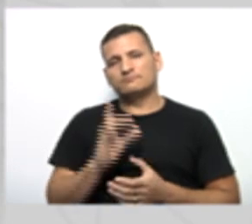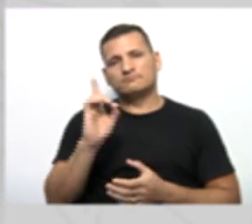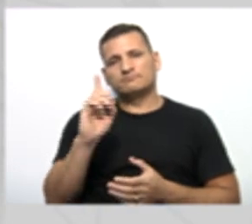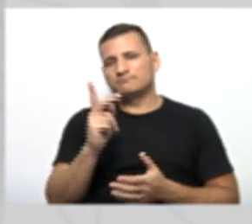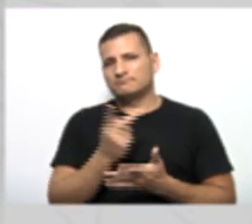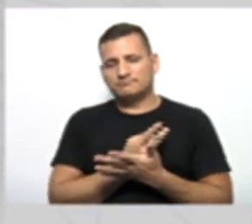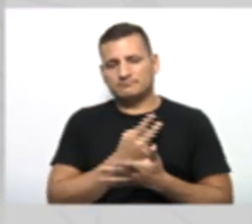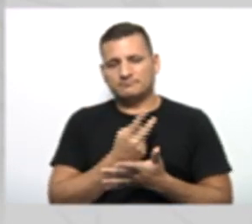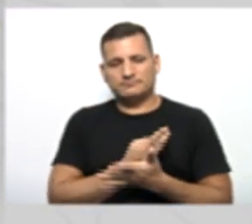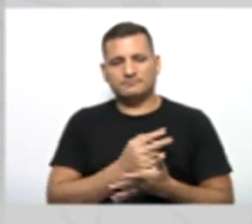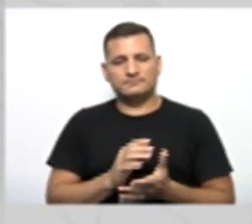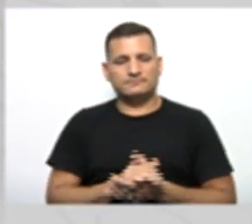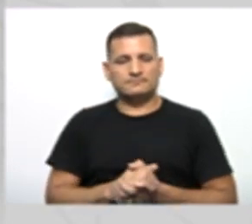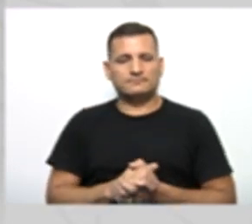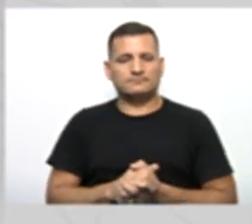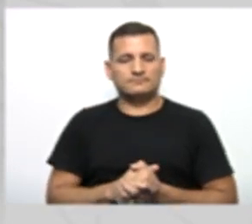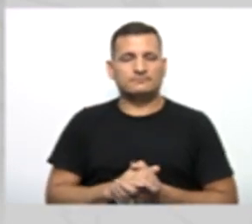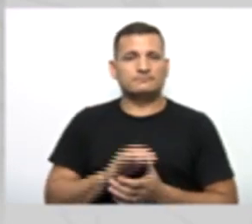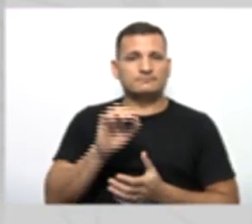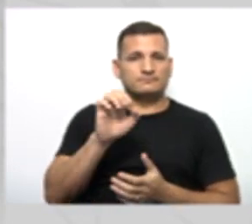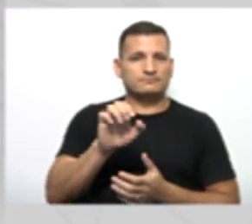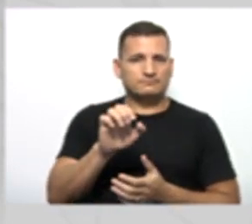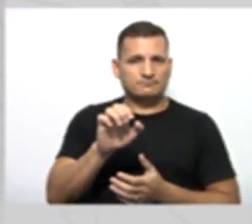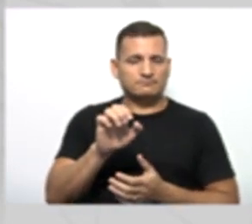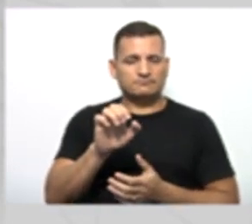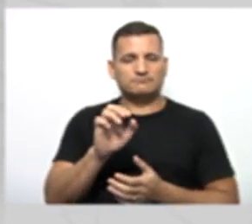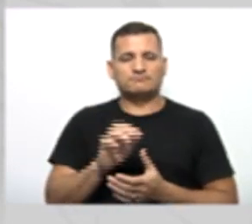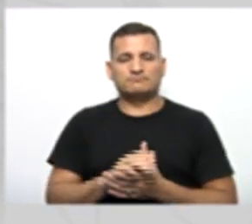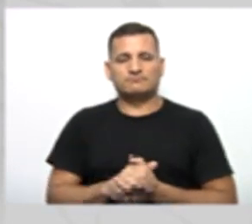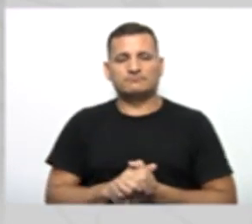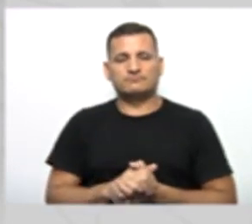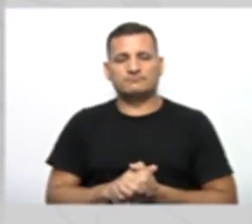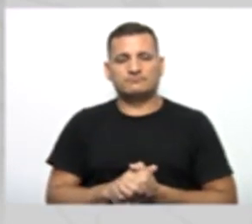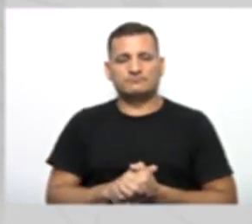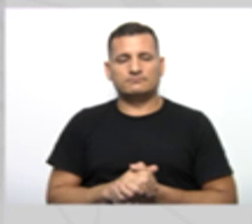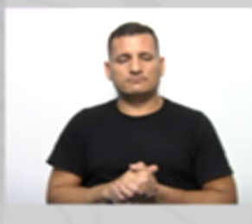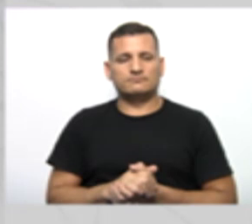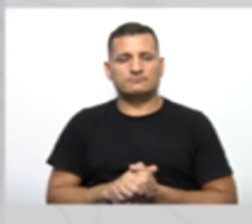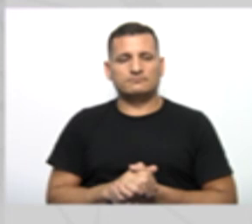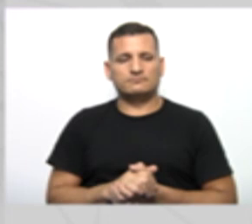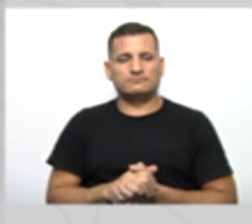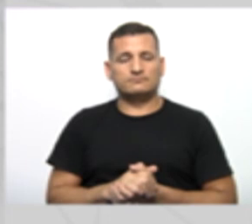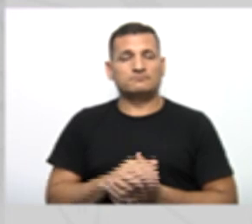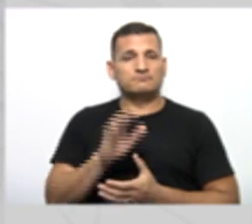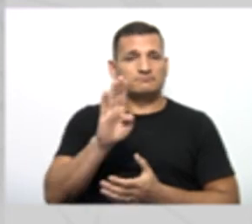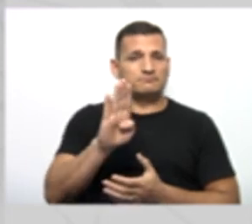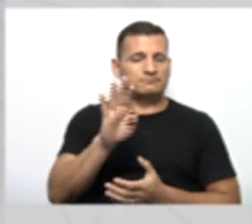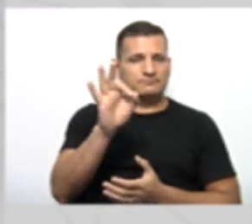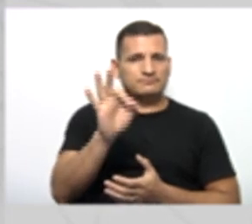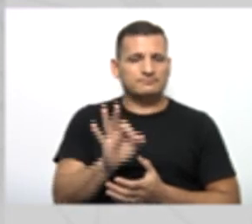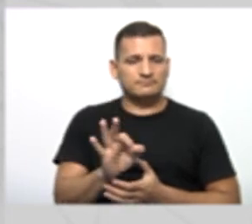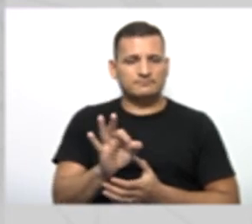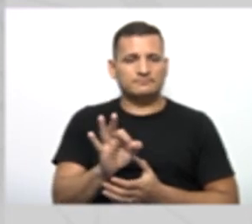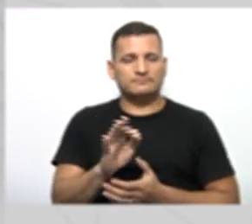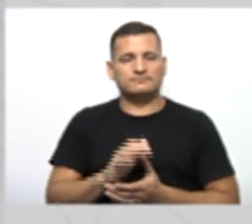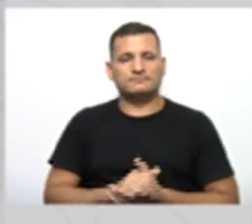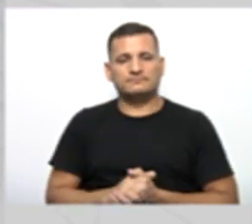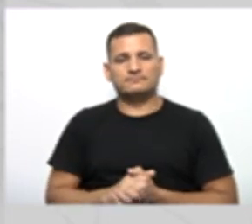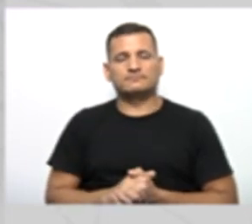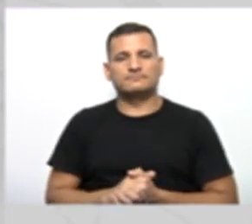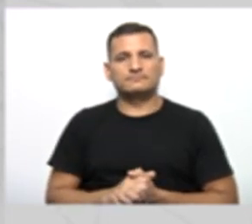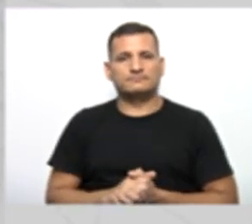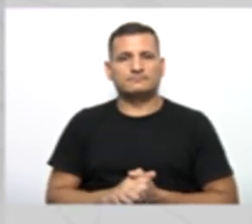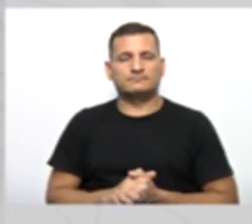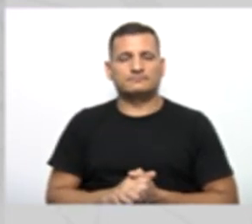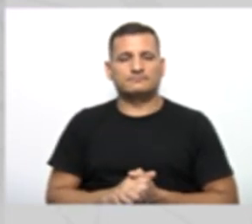incorreta. E a letra E, nenhuma das alternativas. Como a alternativa B está correta, a E só pode estar